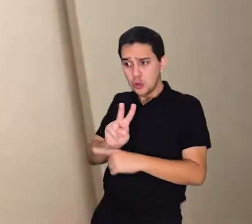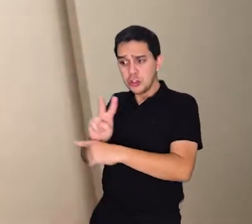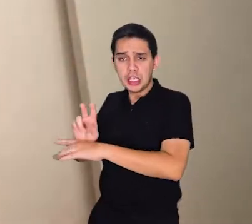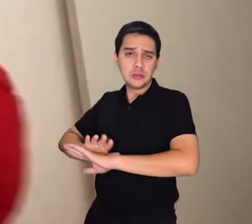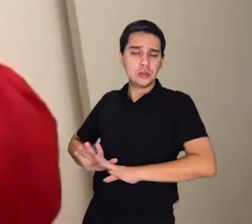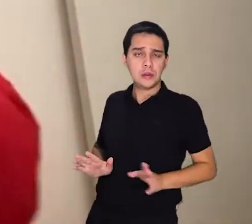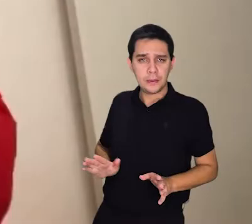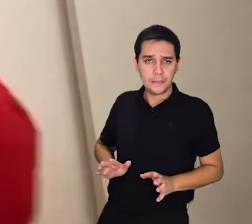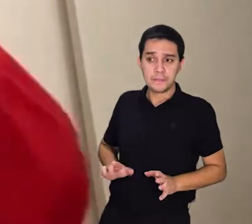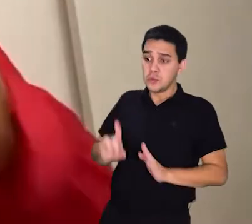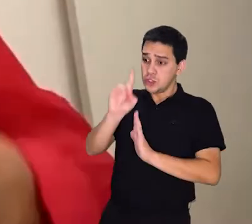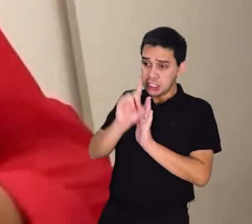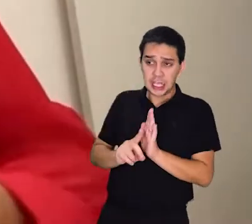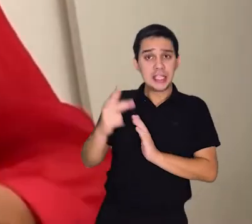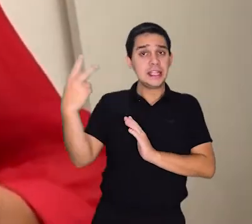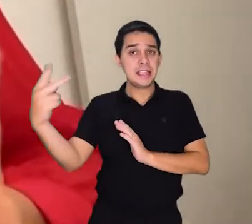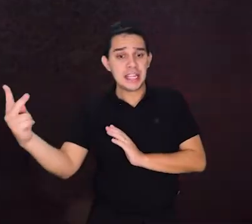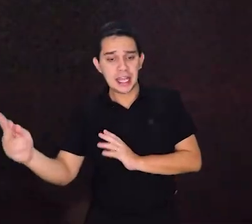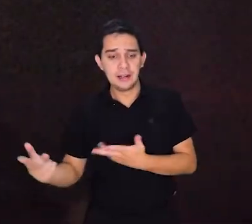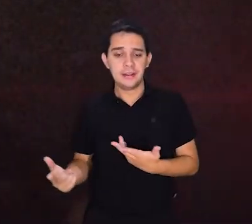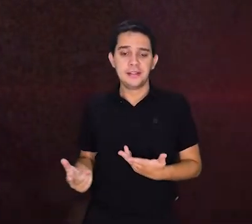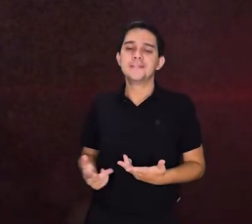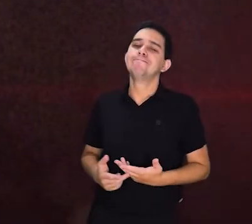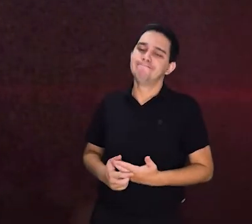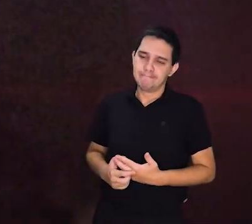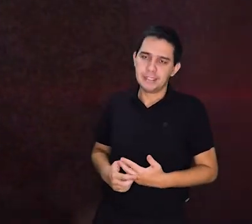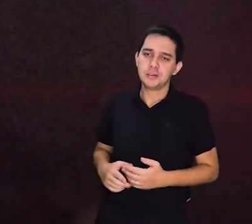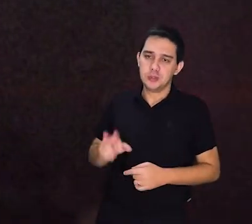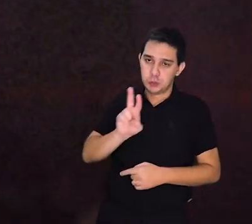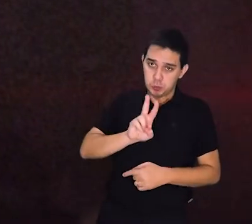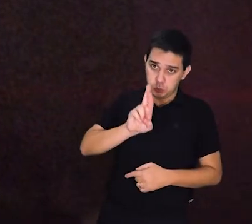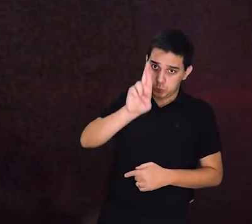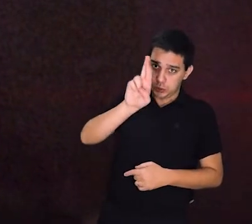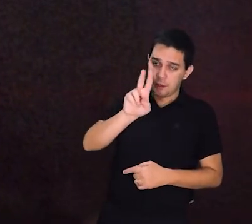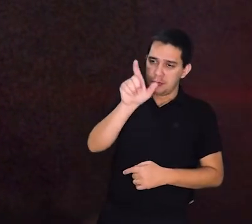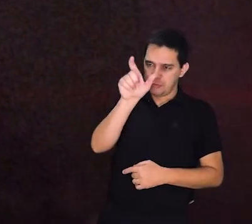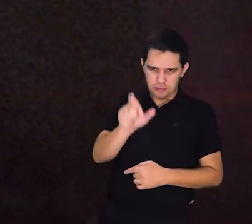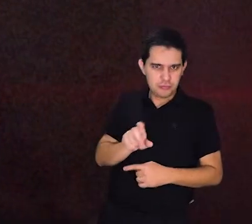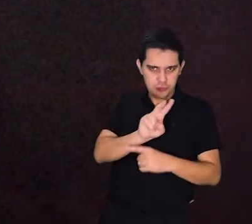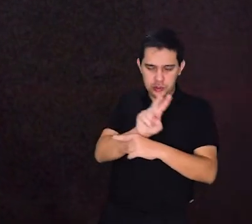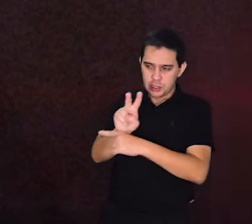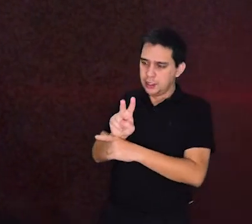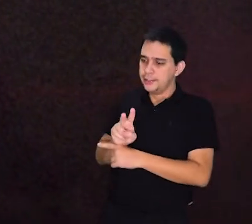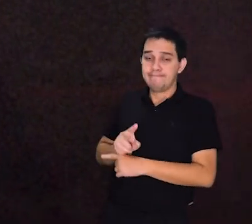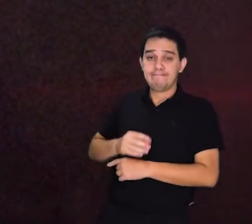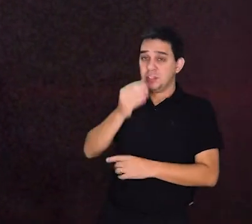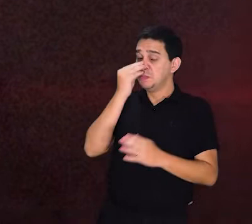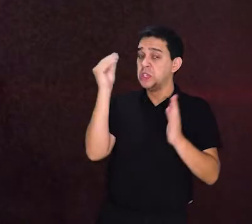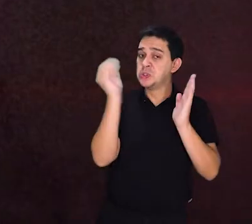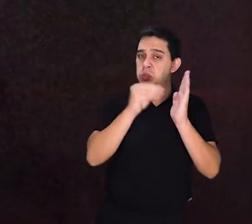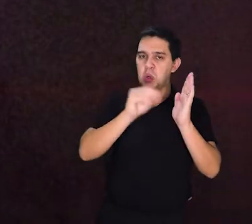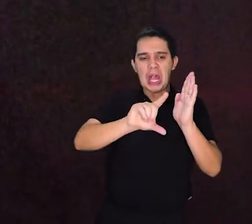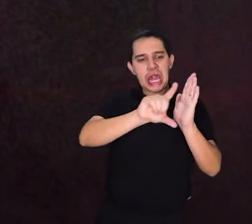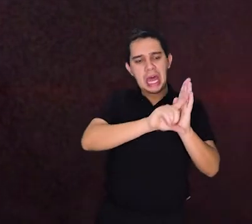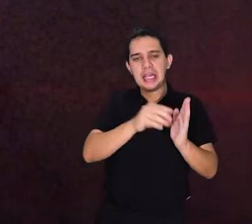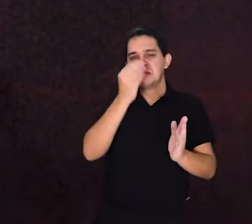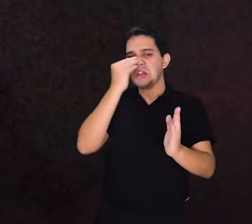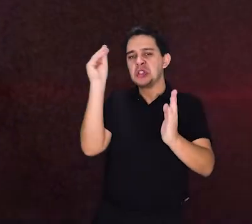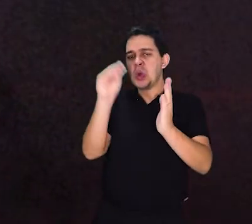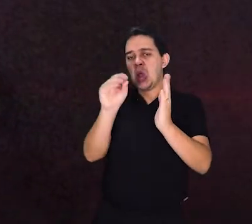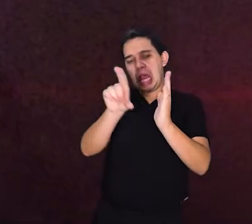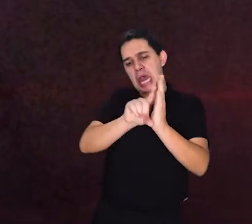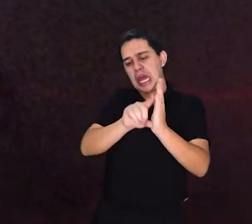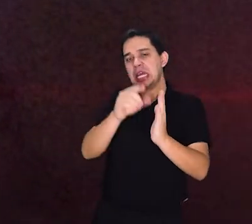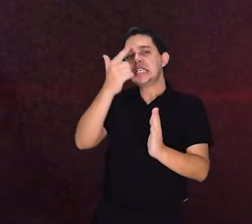Então, esses direitos foram flagrantemente violados. É importante a gente dizer também que, assim, a